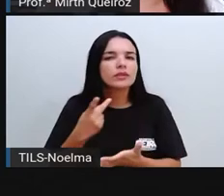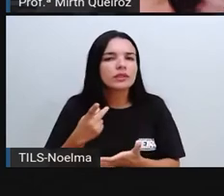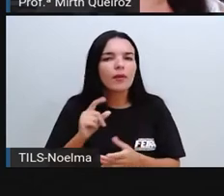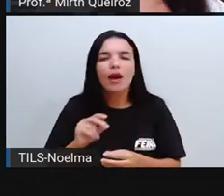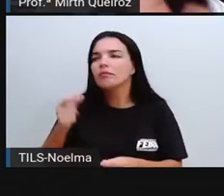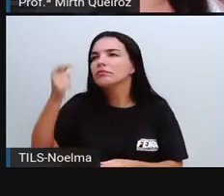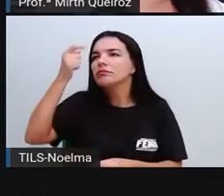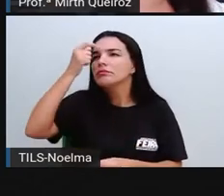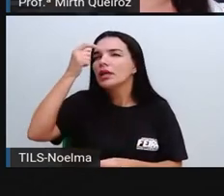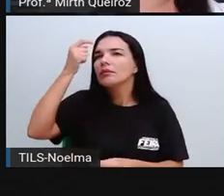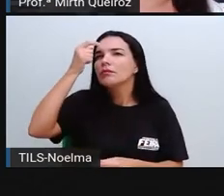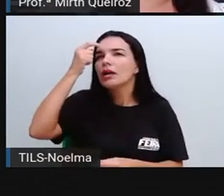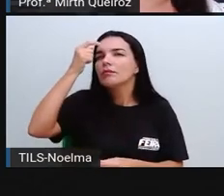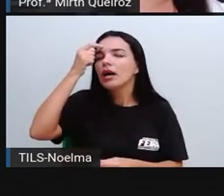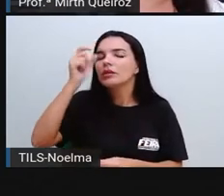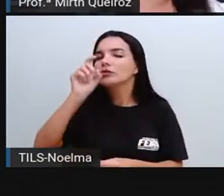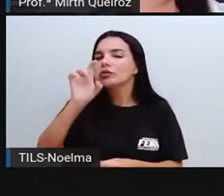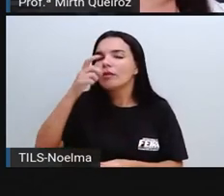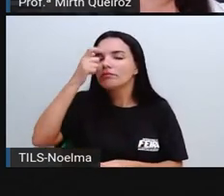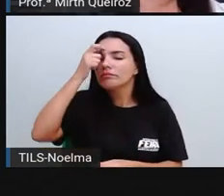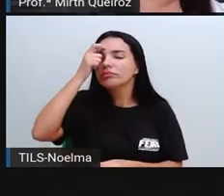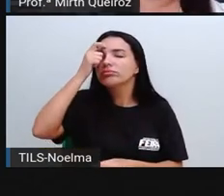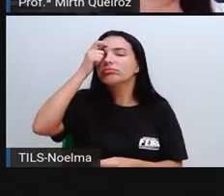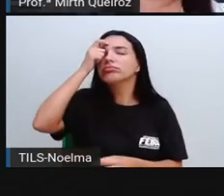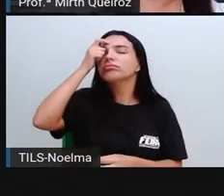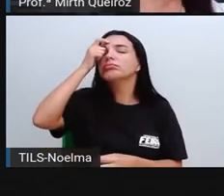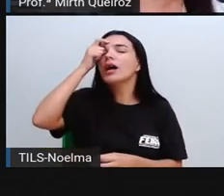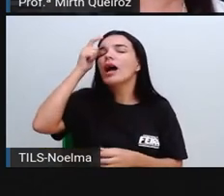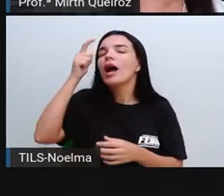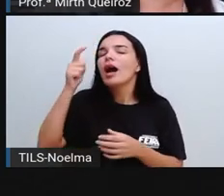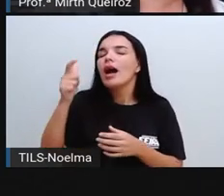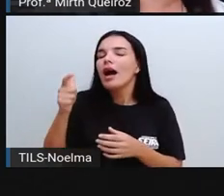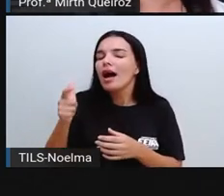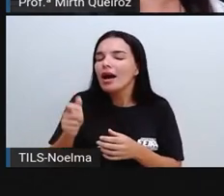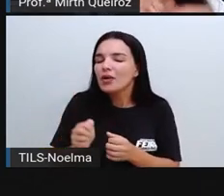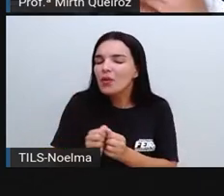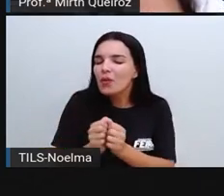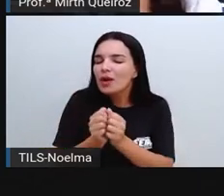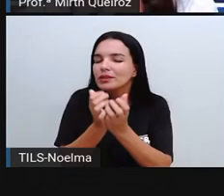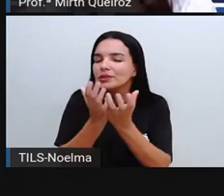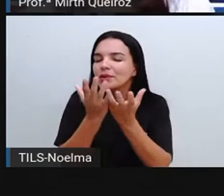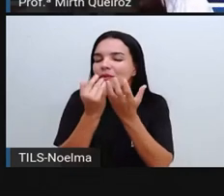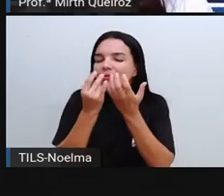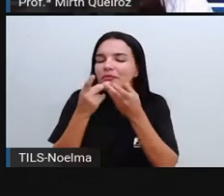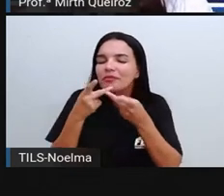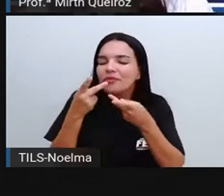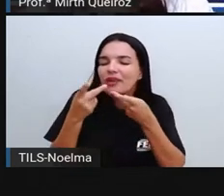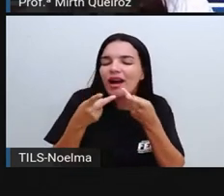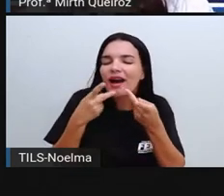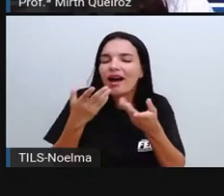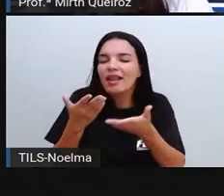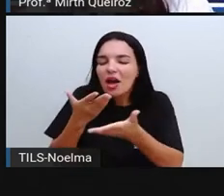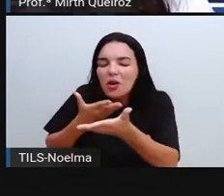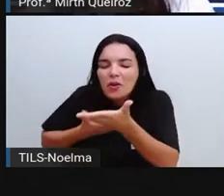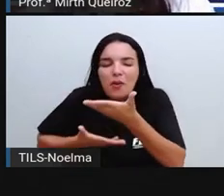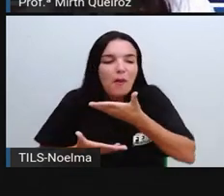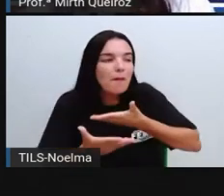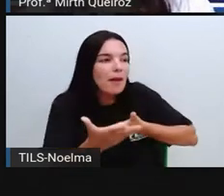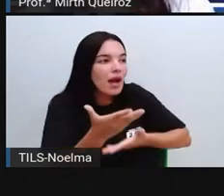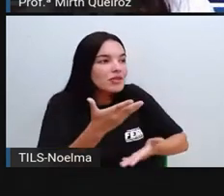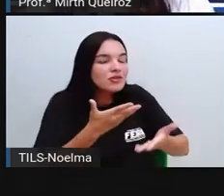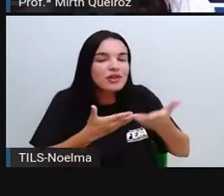e aquilo são apenas memórias. Quando a gente pega essas memórias e a gente passa a compartilhar com